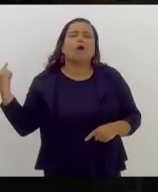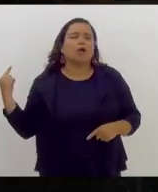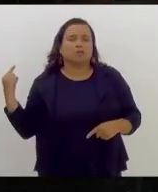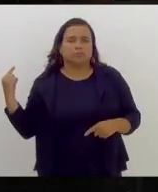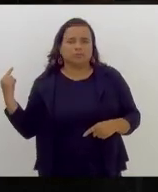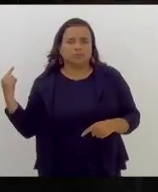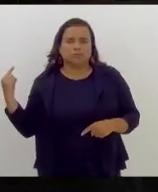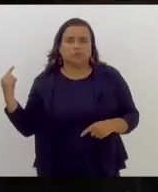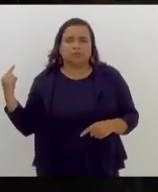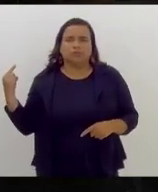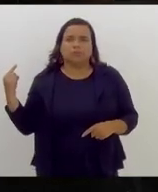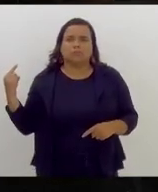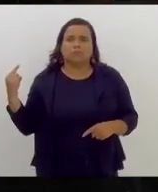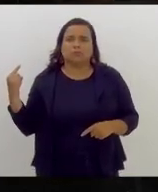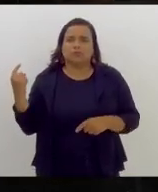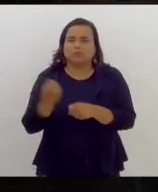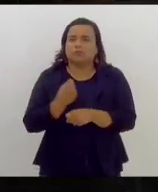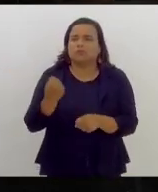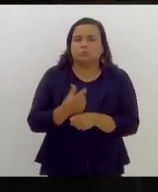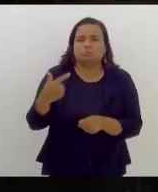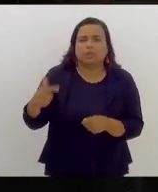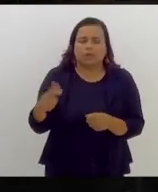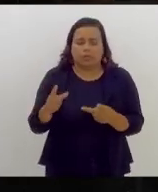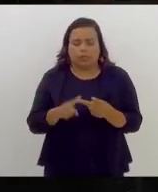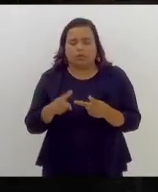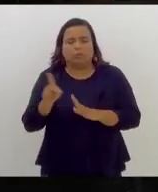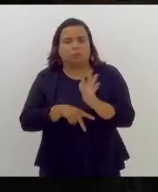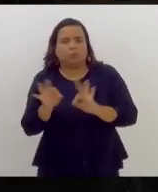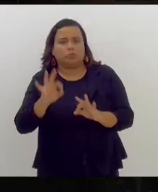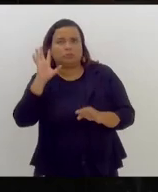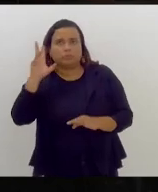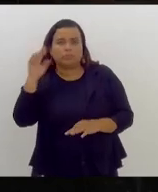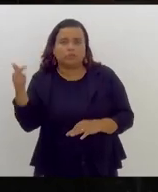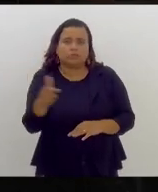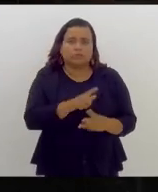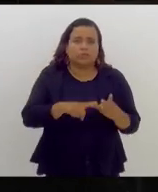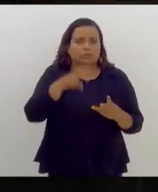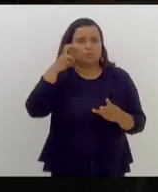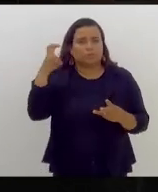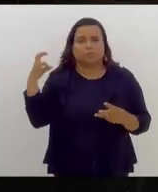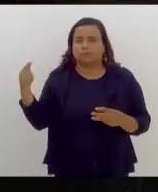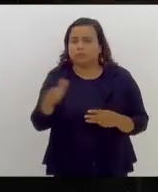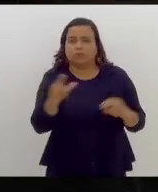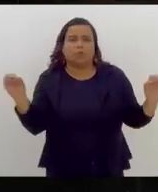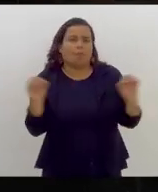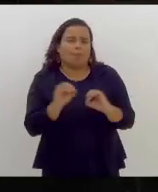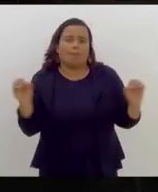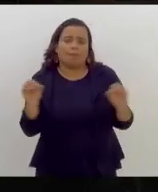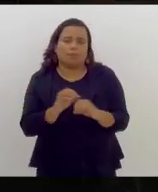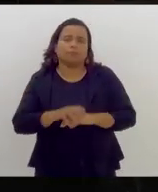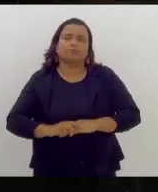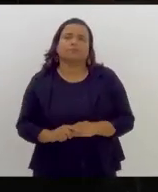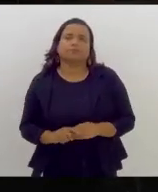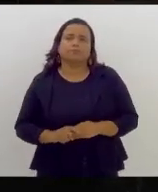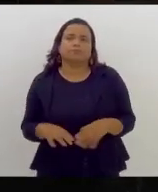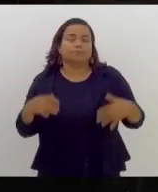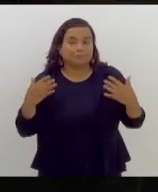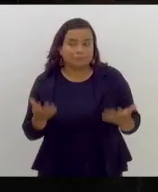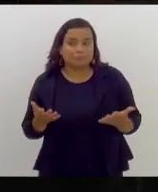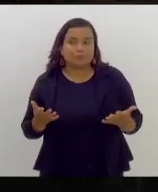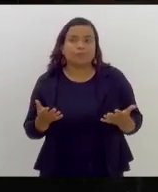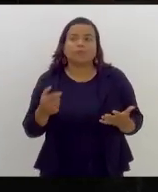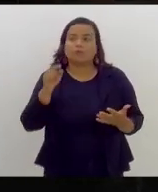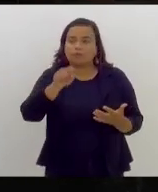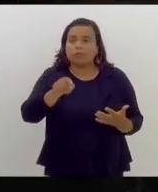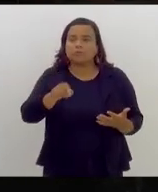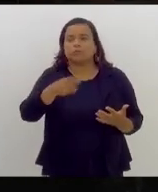vamos, não há obra, não há projeto, não há sabedoria alguma. Então você tem